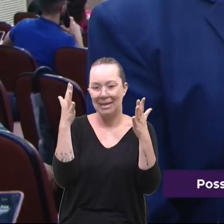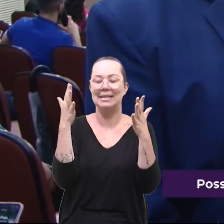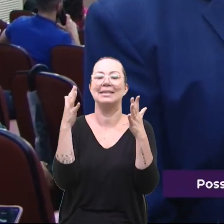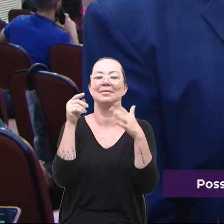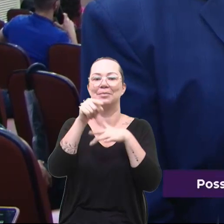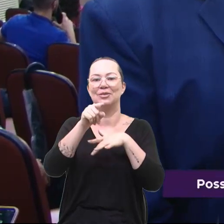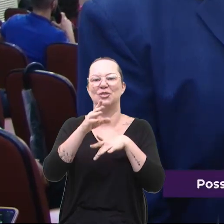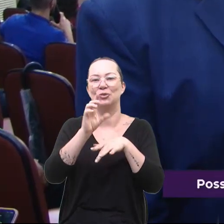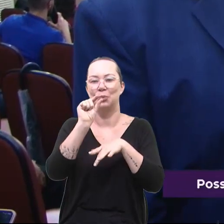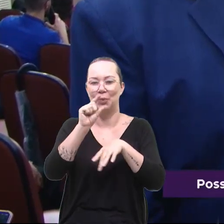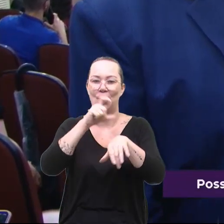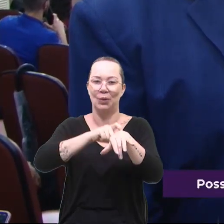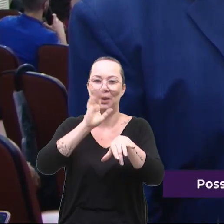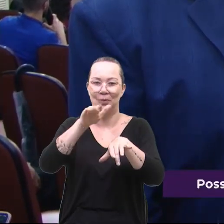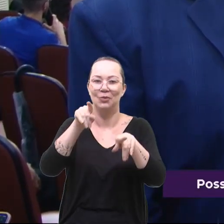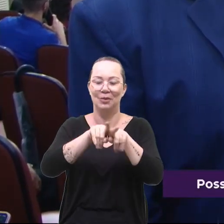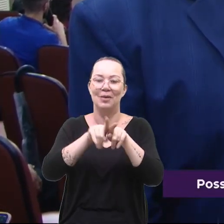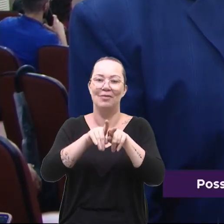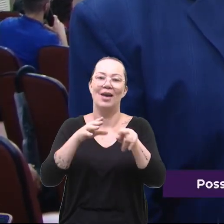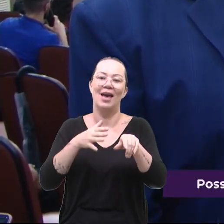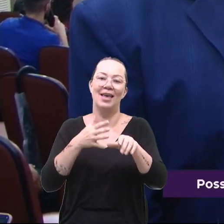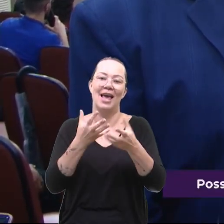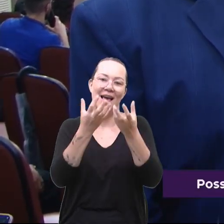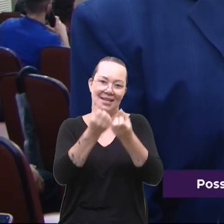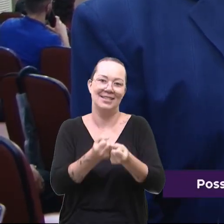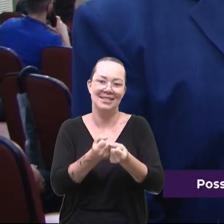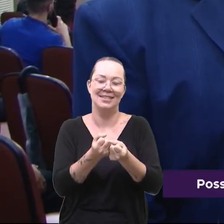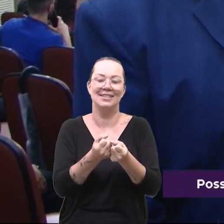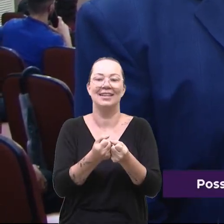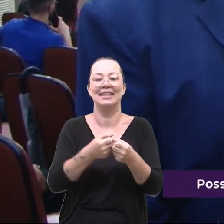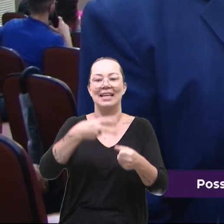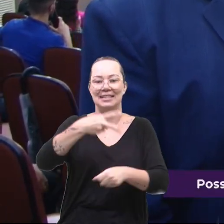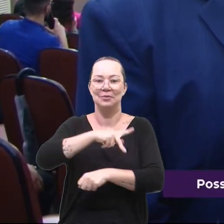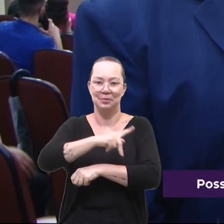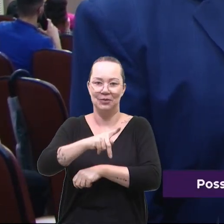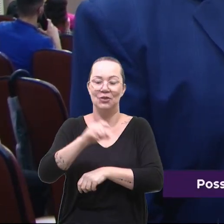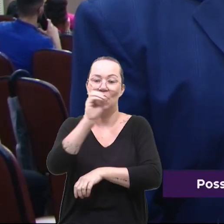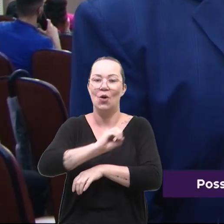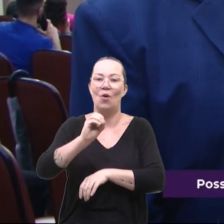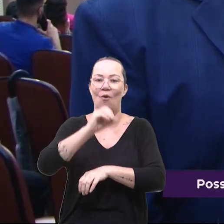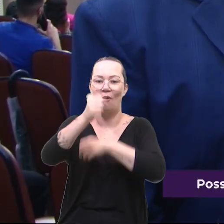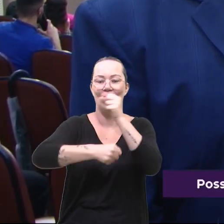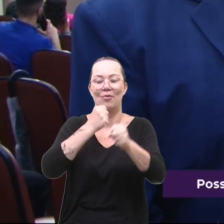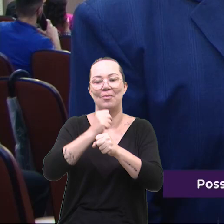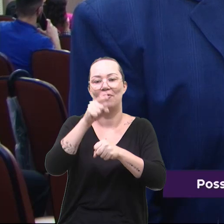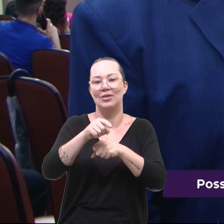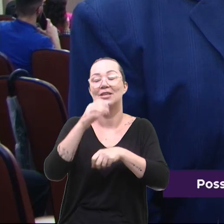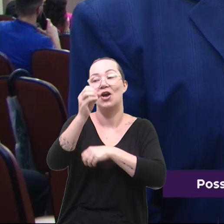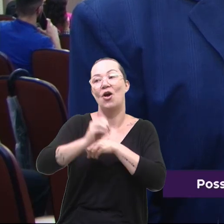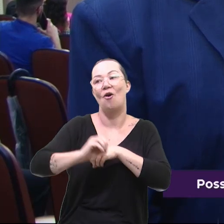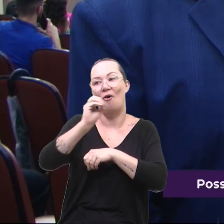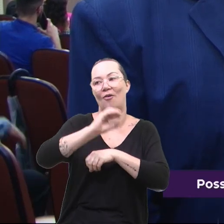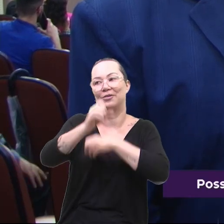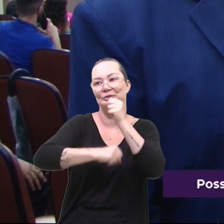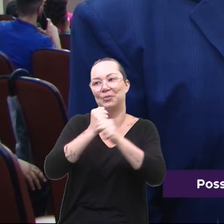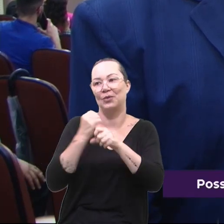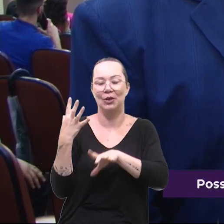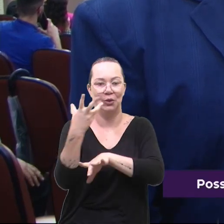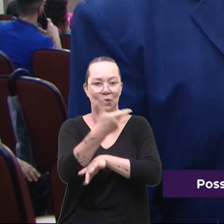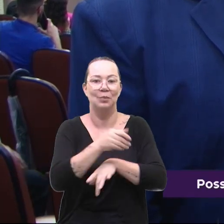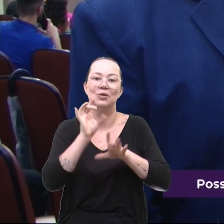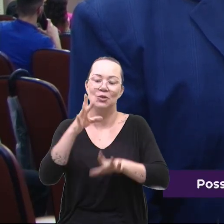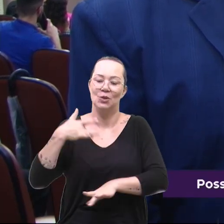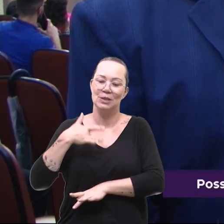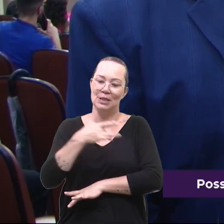a posse que vai acontecer e um ótimo ano, então, para o senhor vereador. Ótimo ano a todos nós e agora é só desejar muita